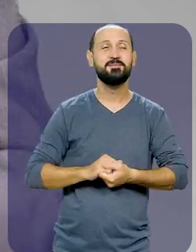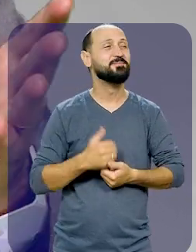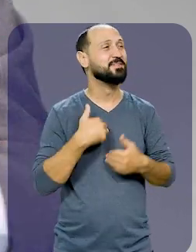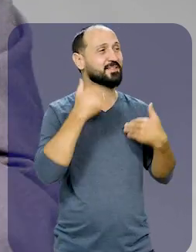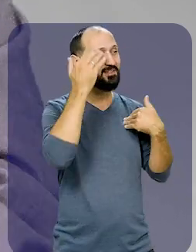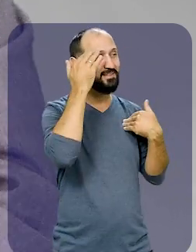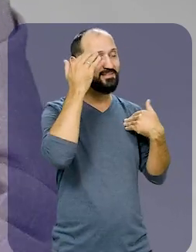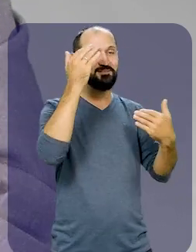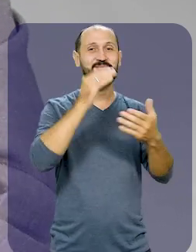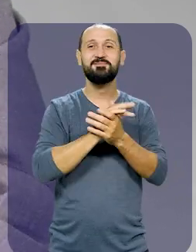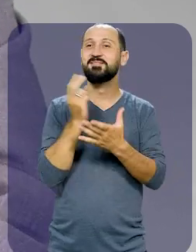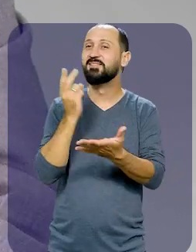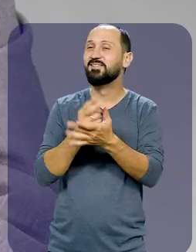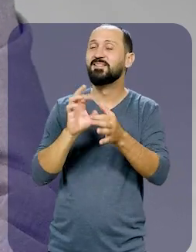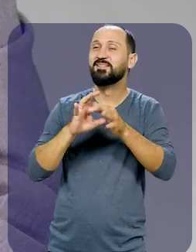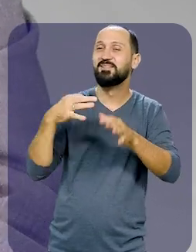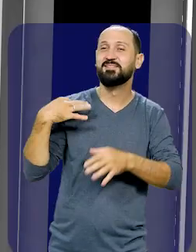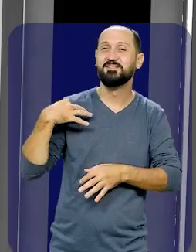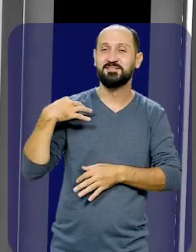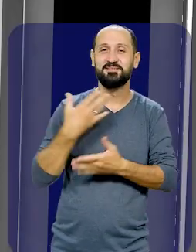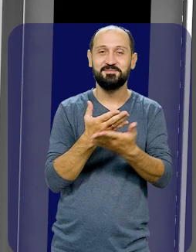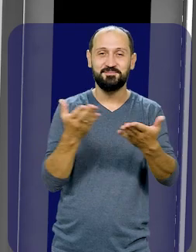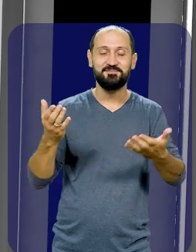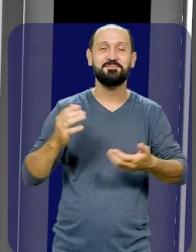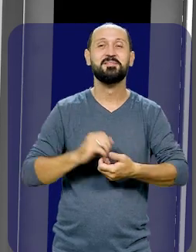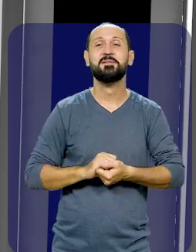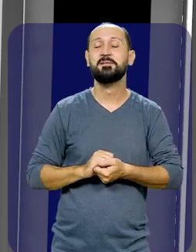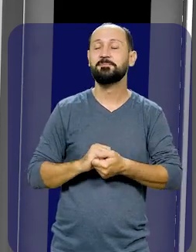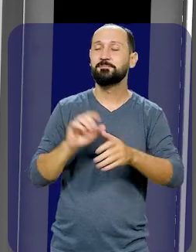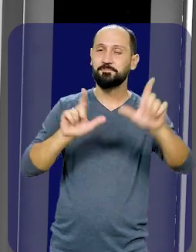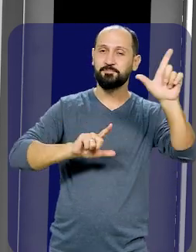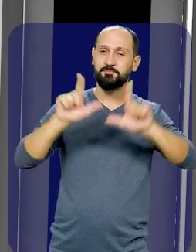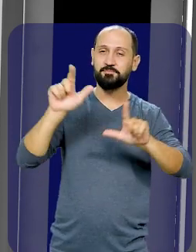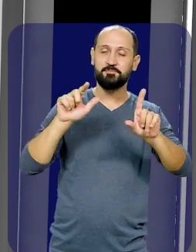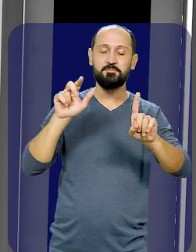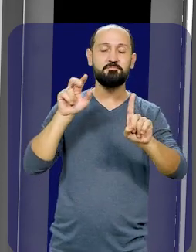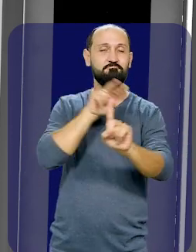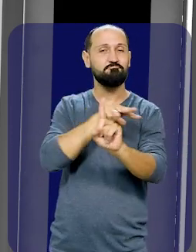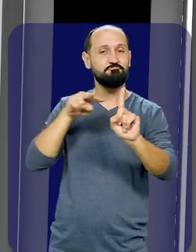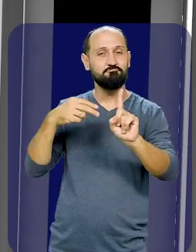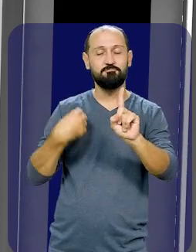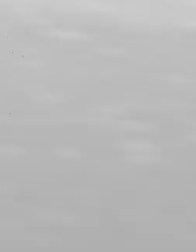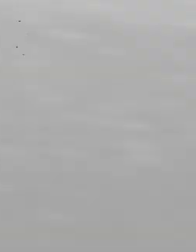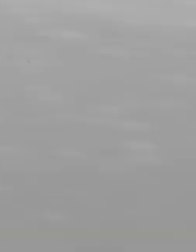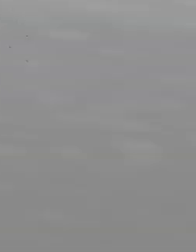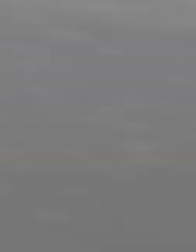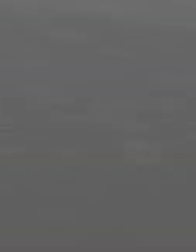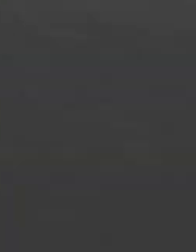agradeço, estou sempre à disposição de vocês. O programa Saúde em Foco fica por aqui.